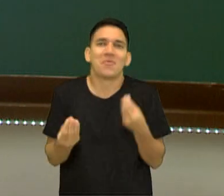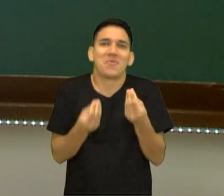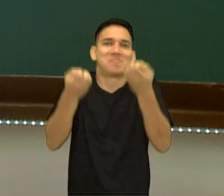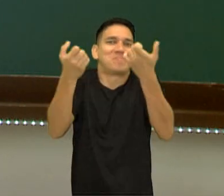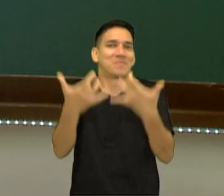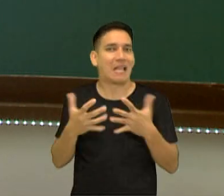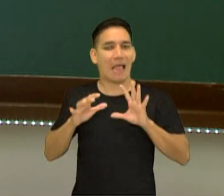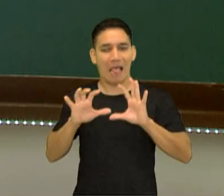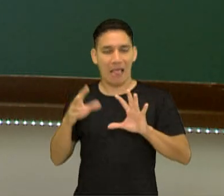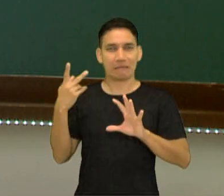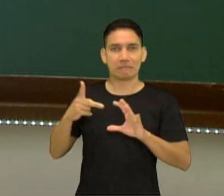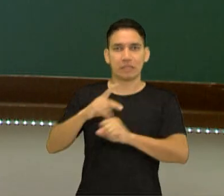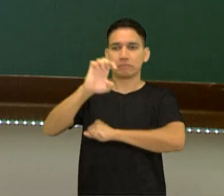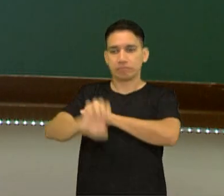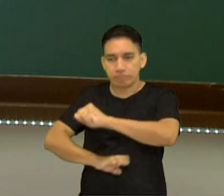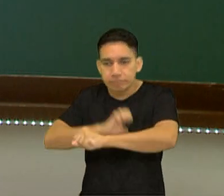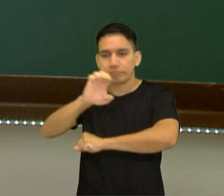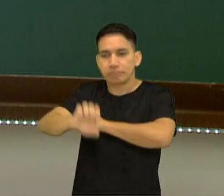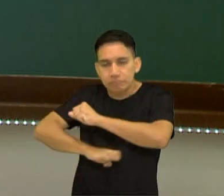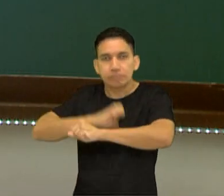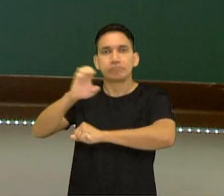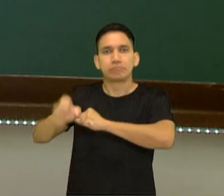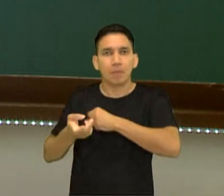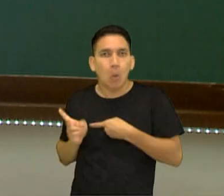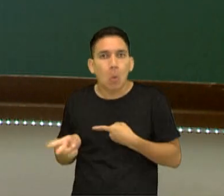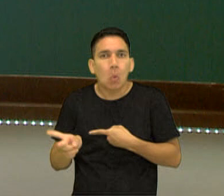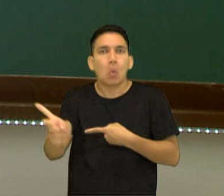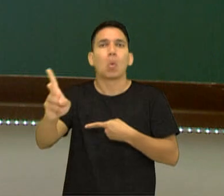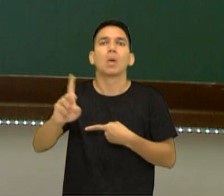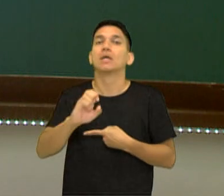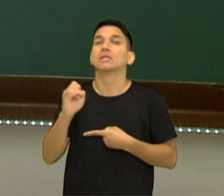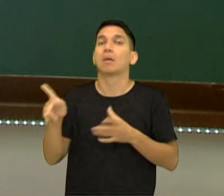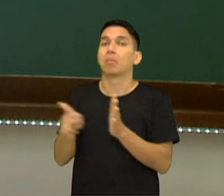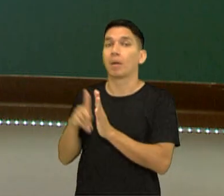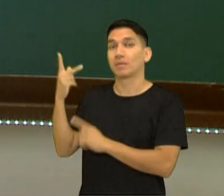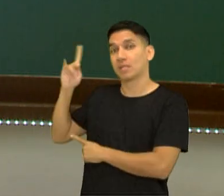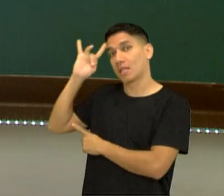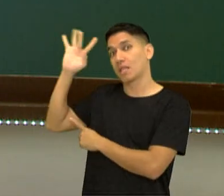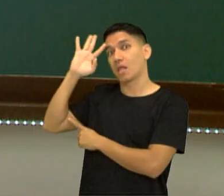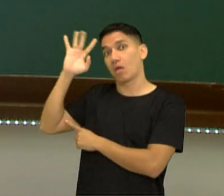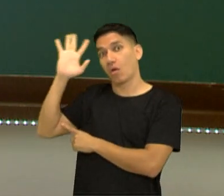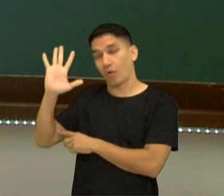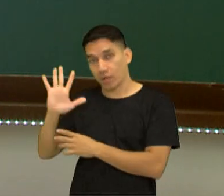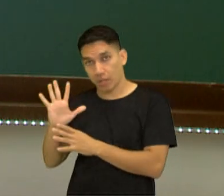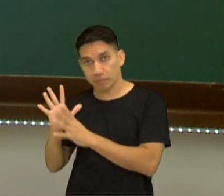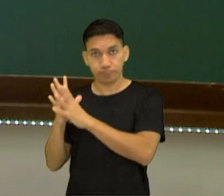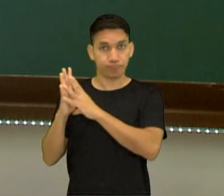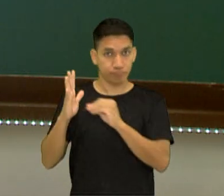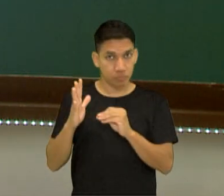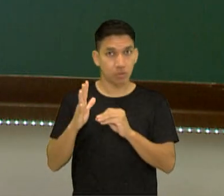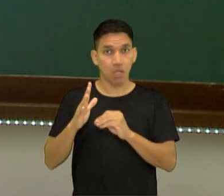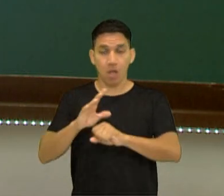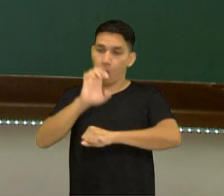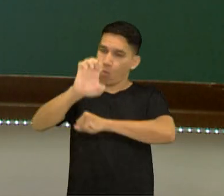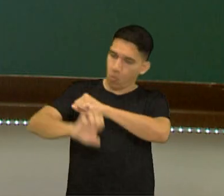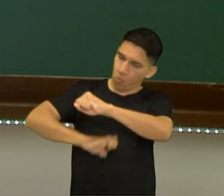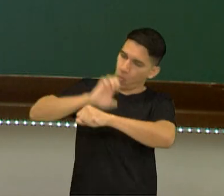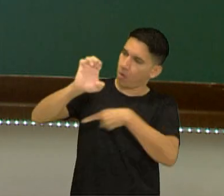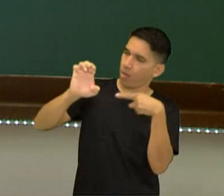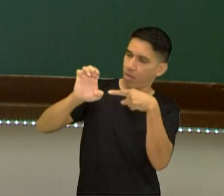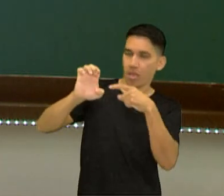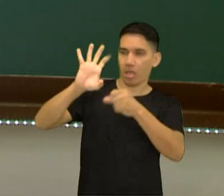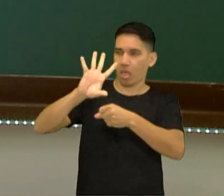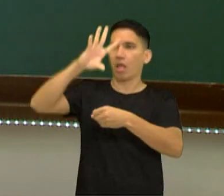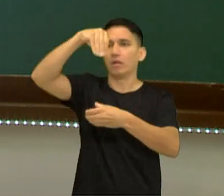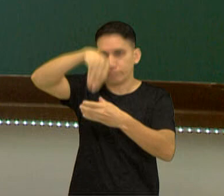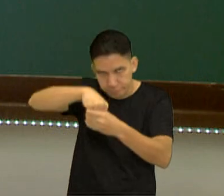essa estabilidade se, segundo a teoria do Rutherford, esse movimento do elétron ia acabar o elétron caindo dentro